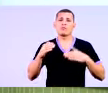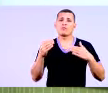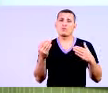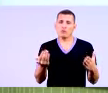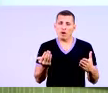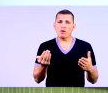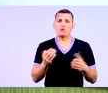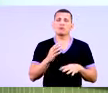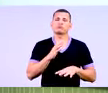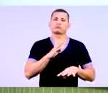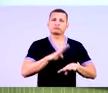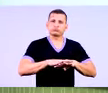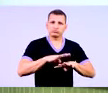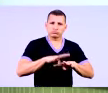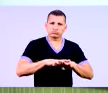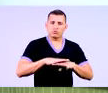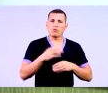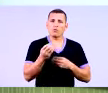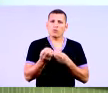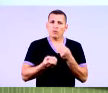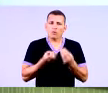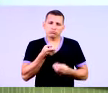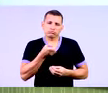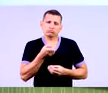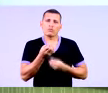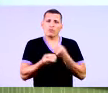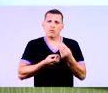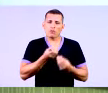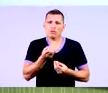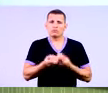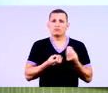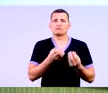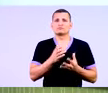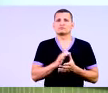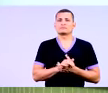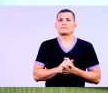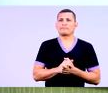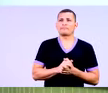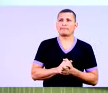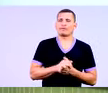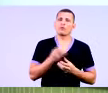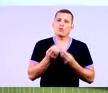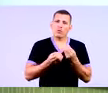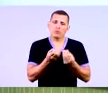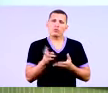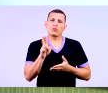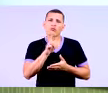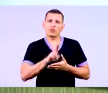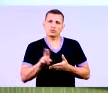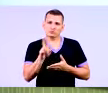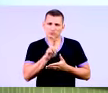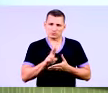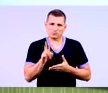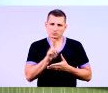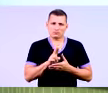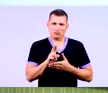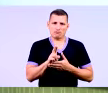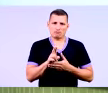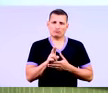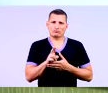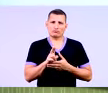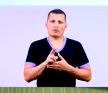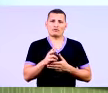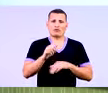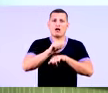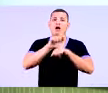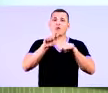as operações e como ele deve tratar aquela informação como a gente vai aplicá la no nosso na nossa solução do problema nosso